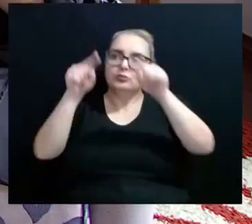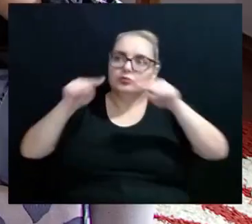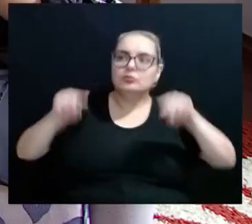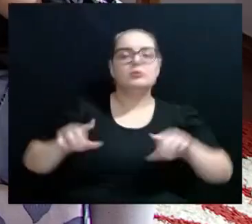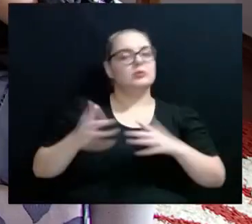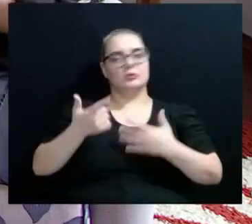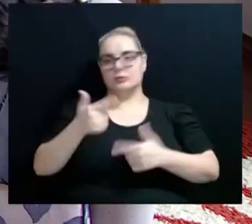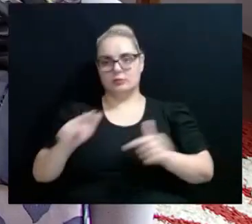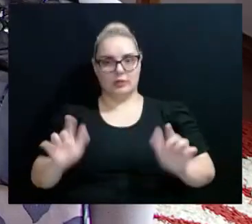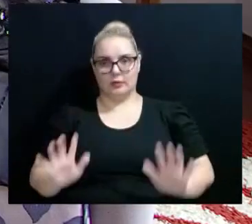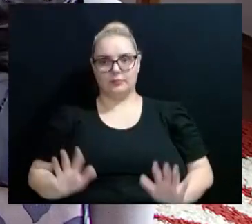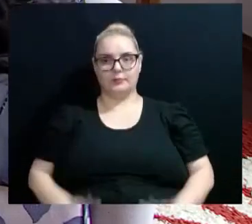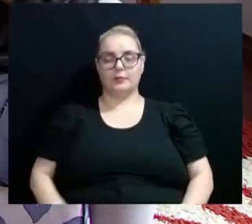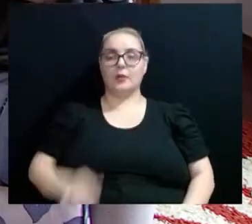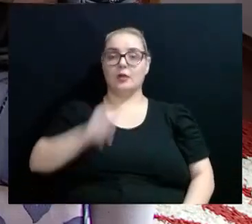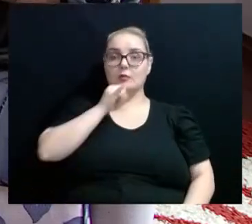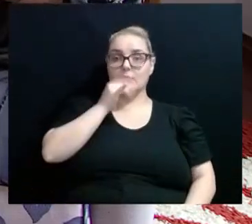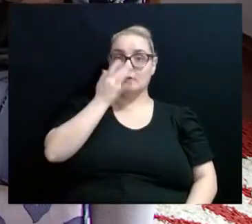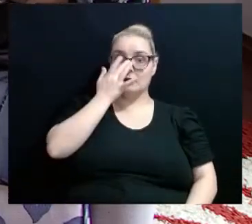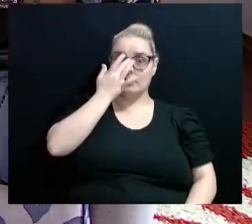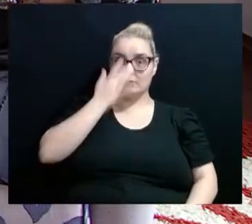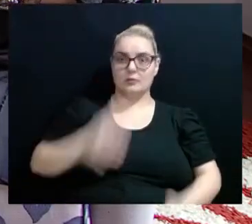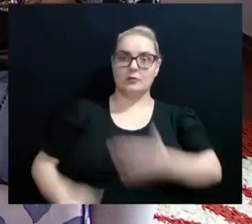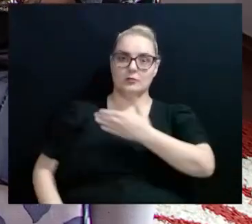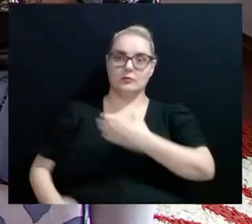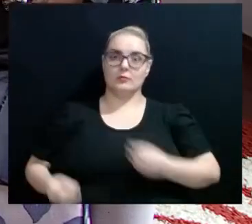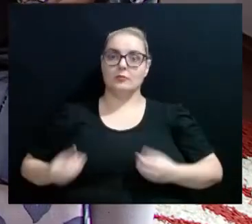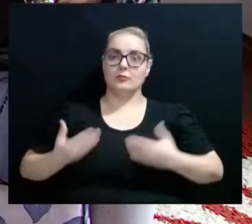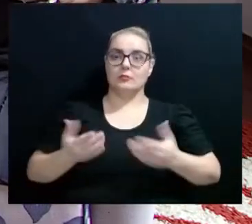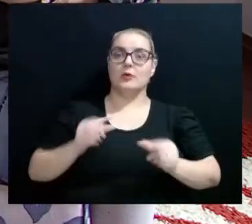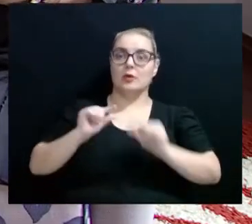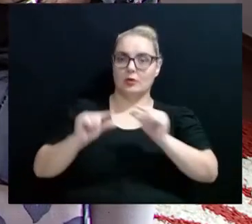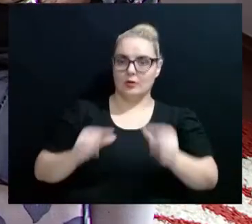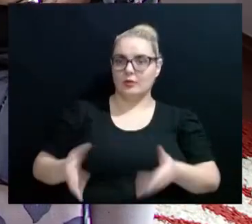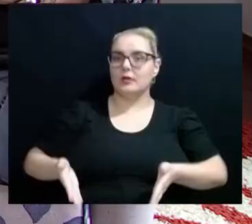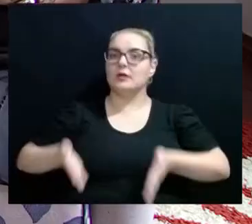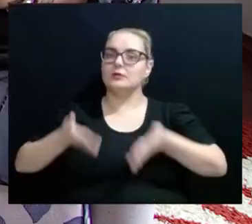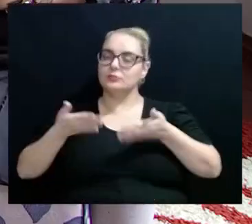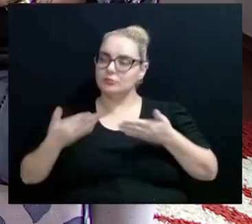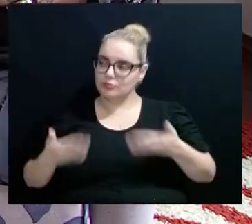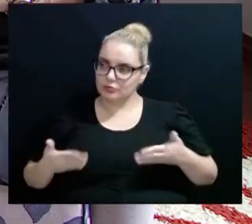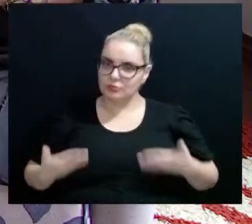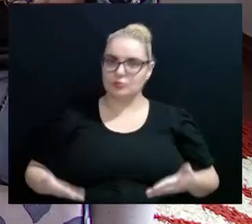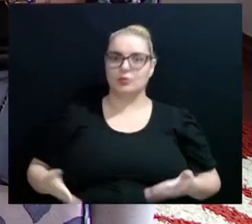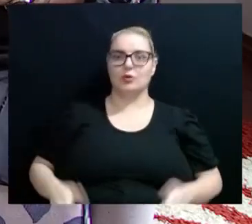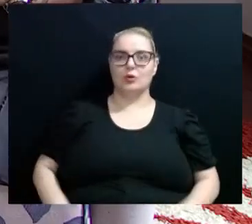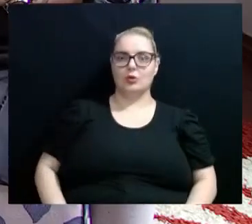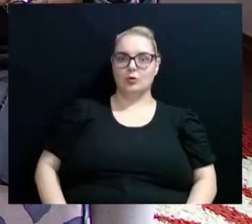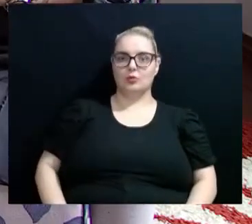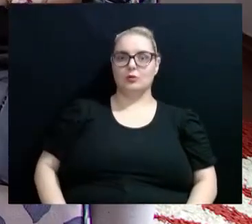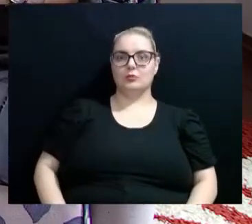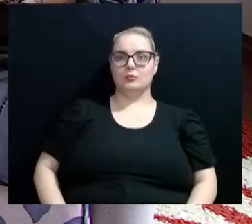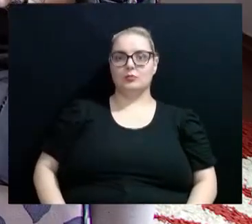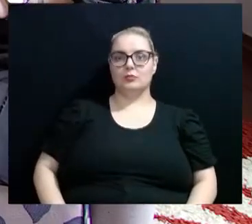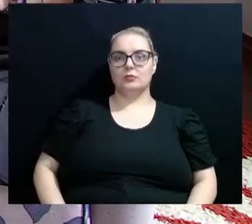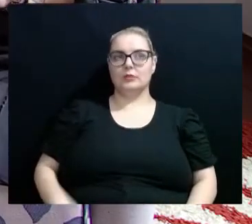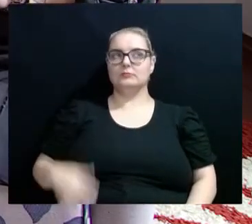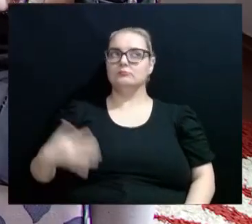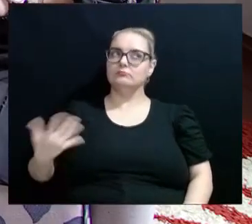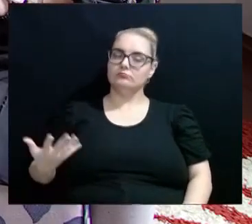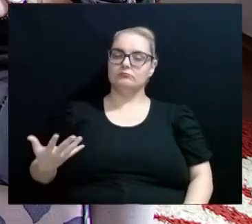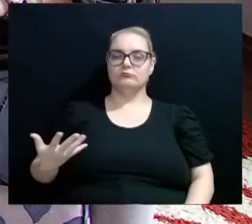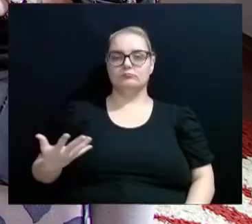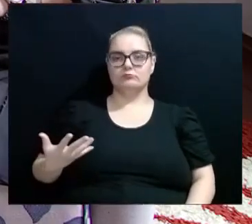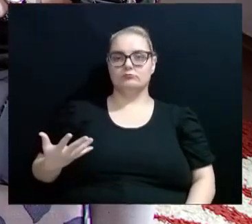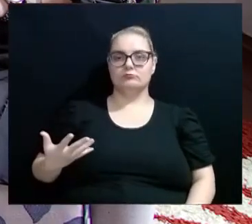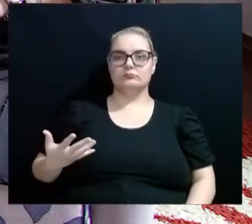forma figurativa, né? Então, por exemplo, aqui eu quis trazer um pouco dessa leveza, um pouco do... Estou